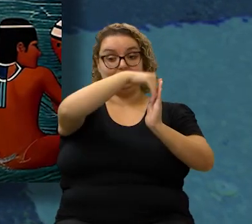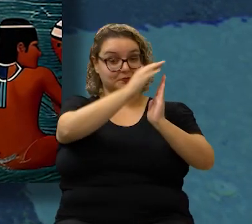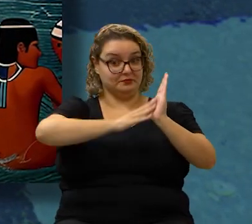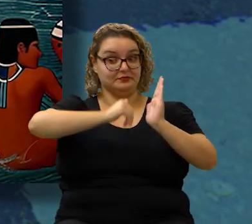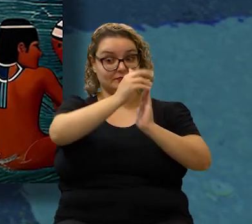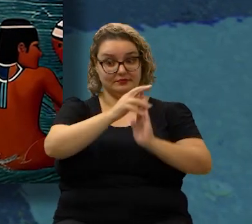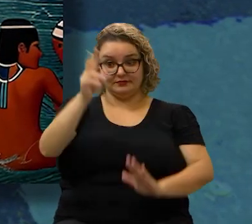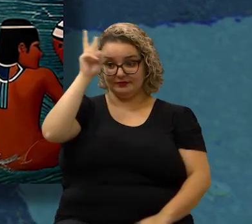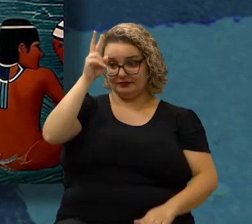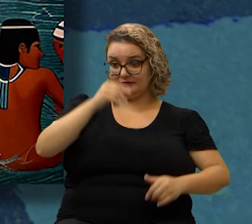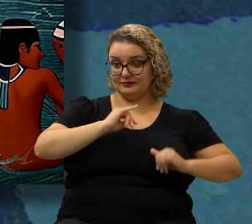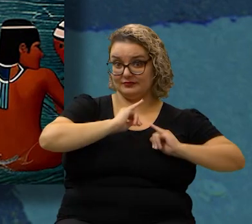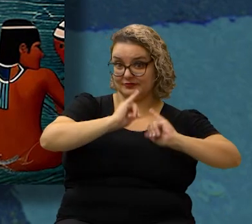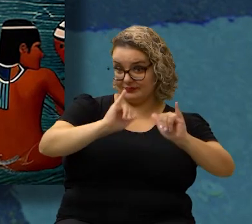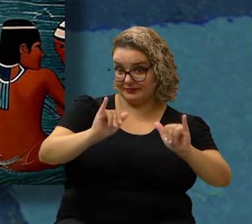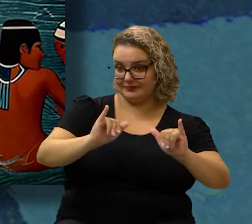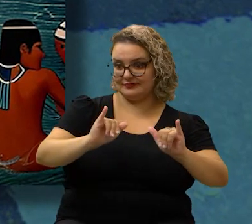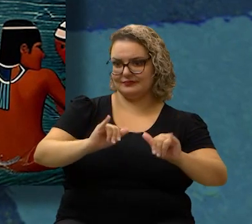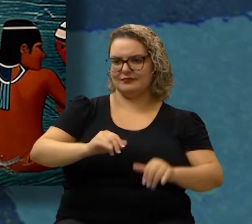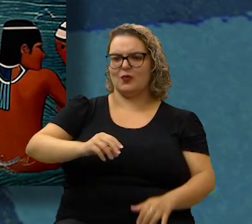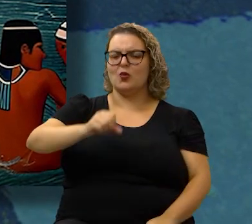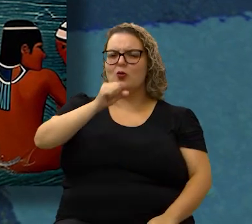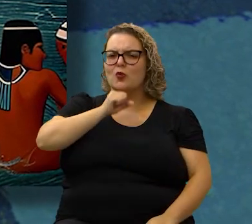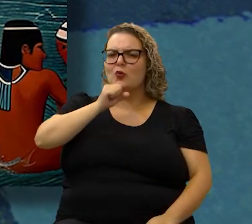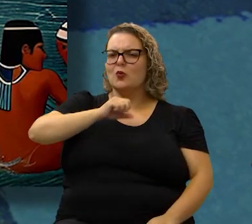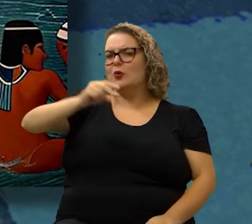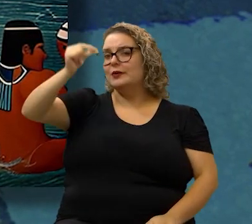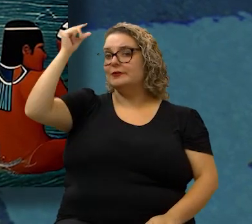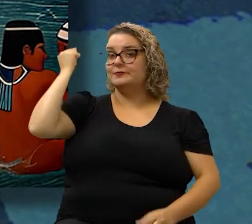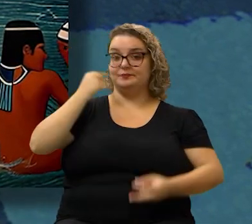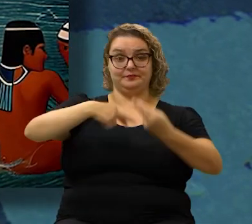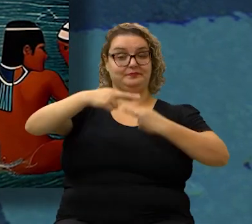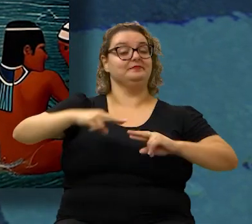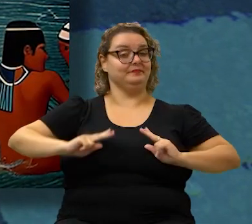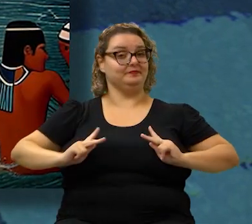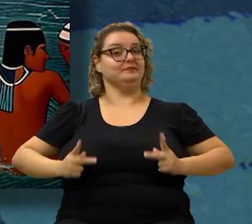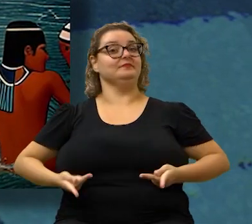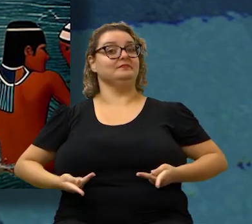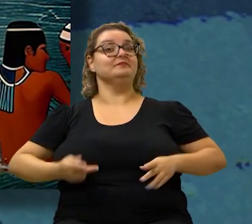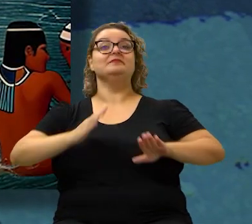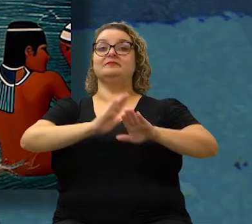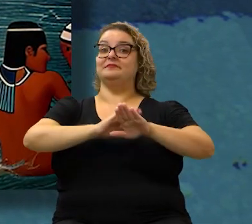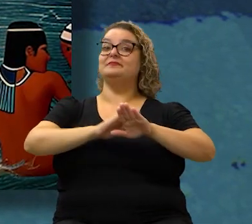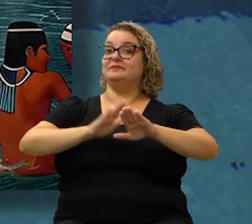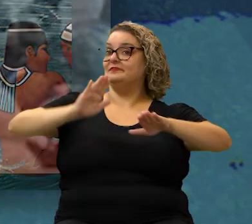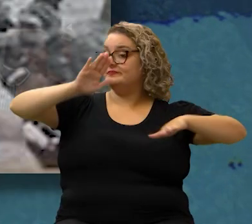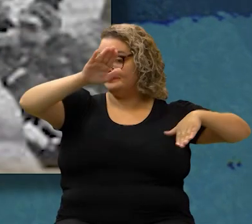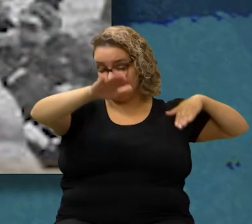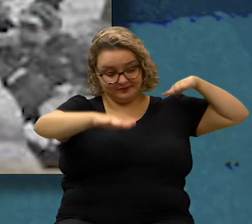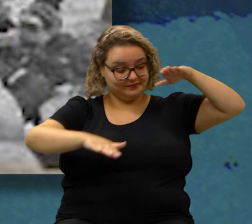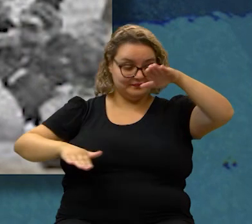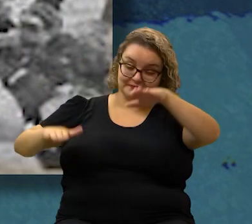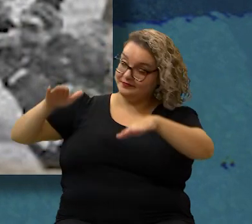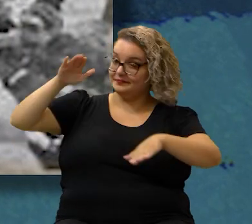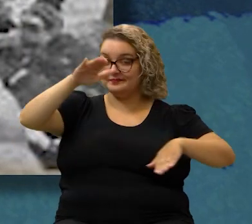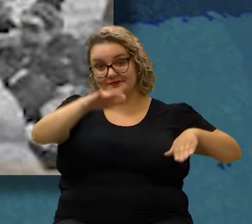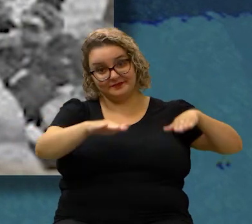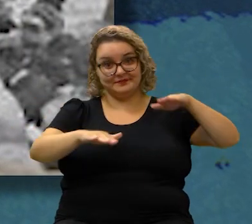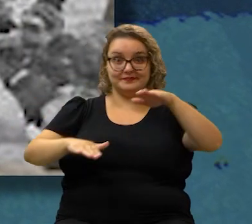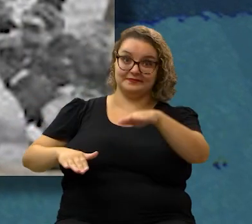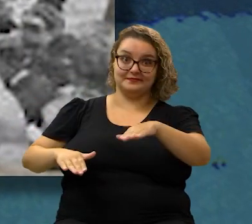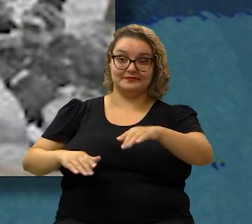e relatos que remontam uma antiga relação dos humanos com a atividade. Bom, as